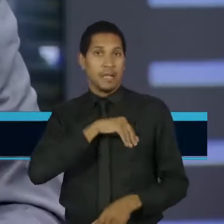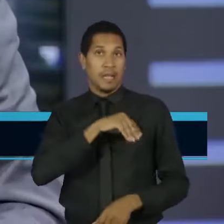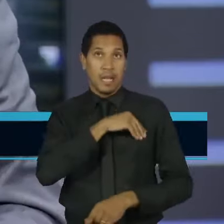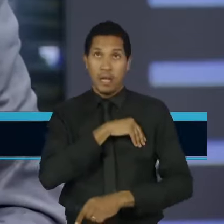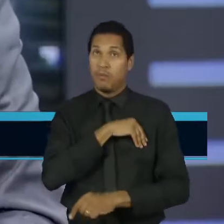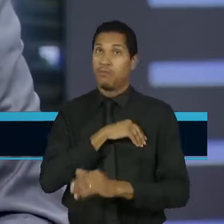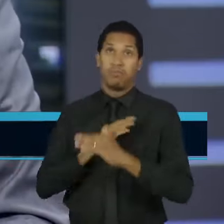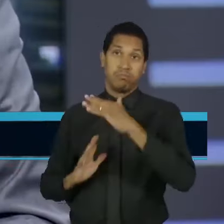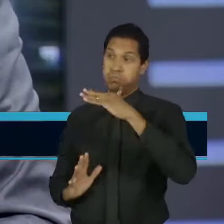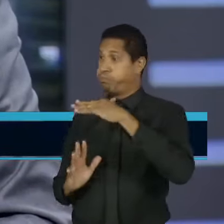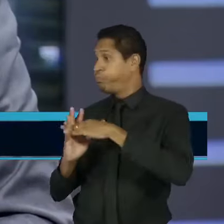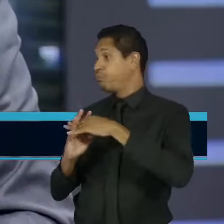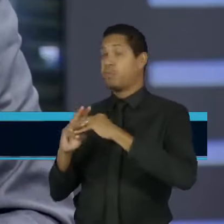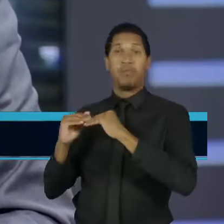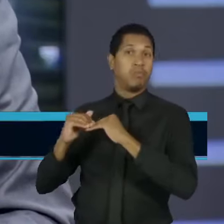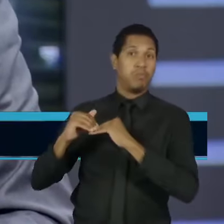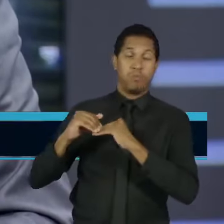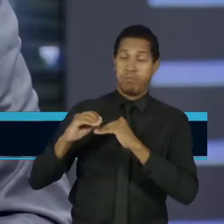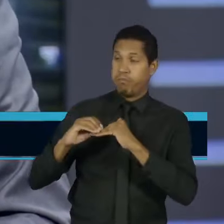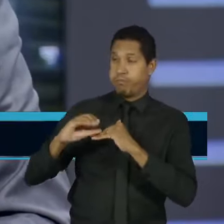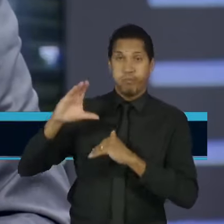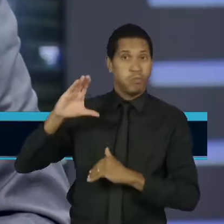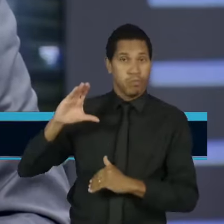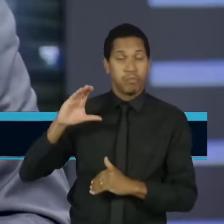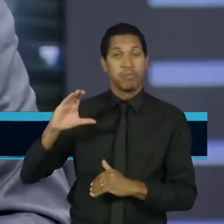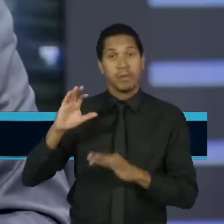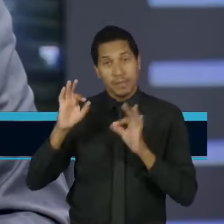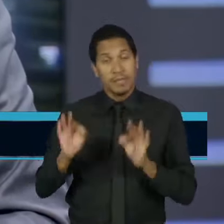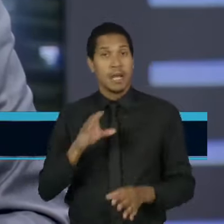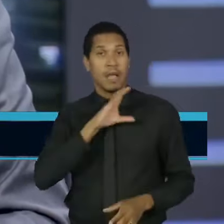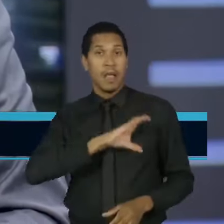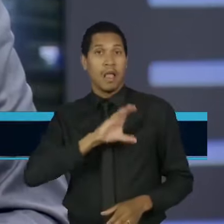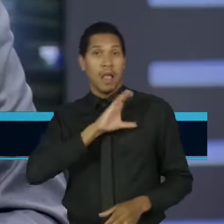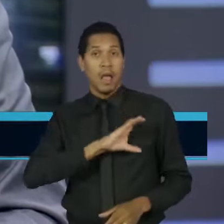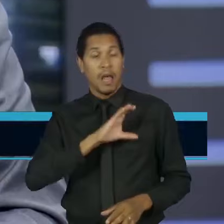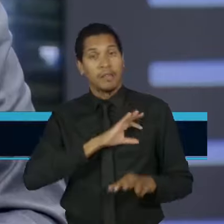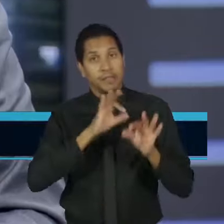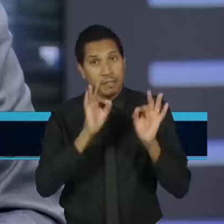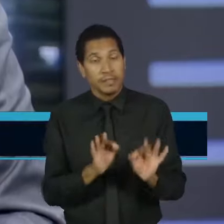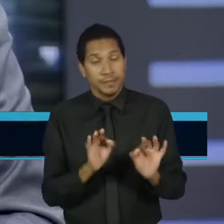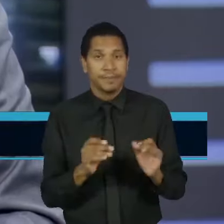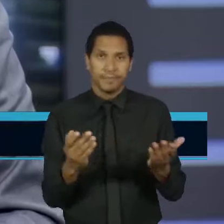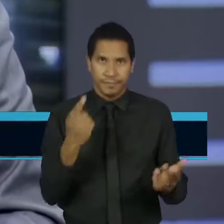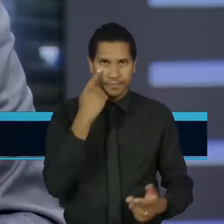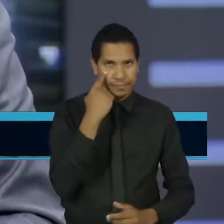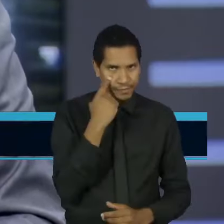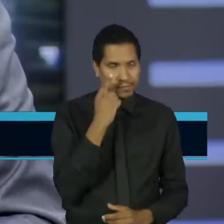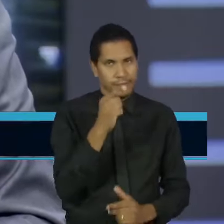realmente astronômicos e, sobretudo na questão do judiciário, só uma